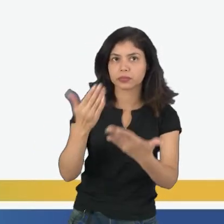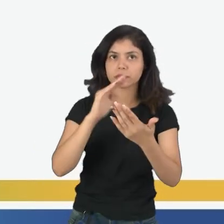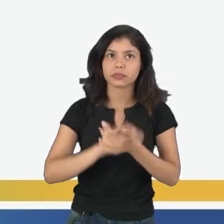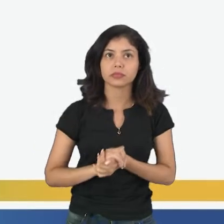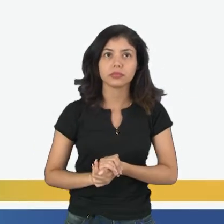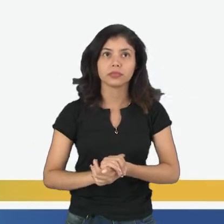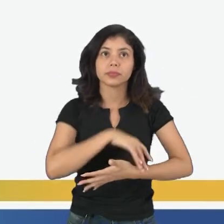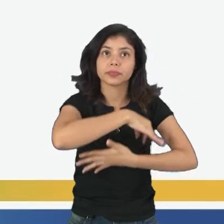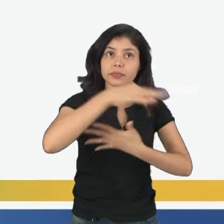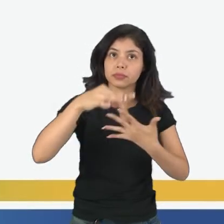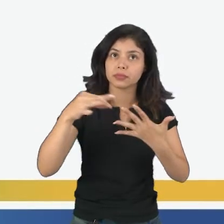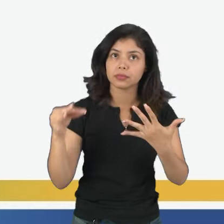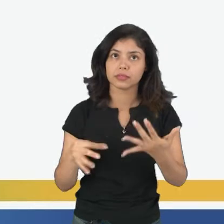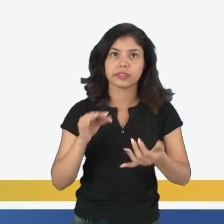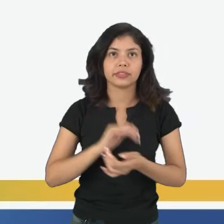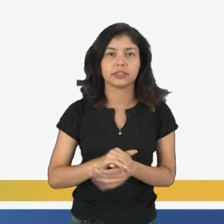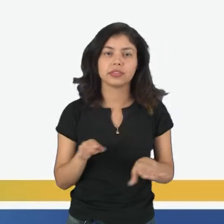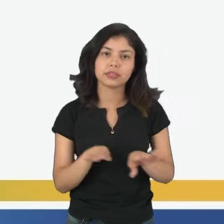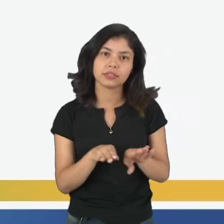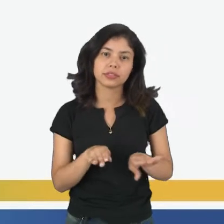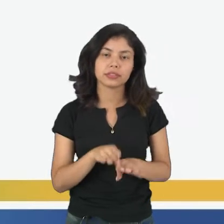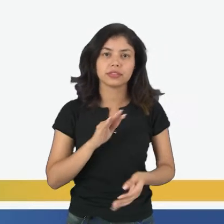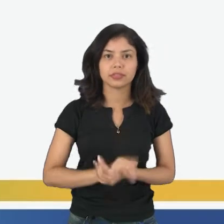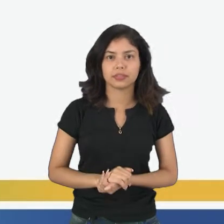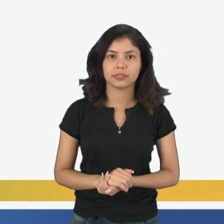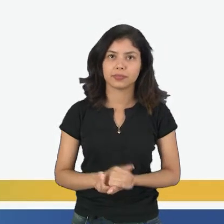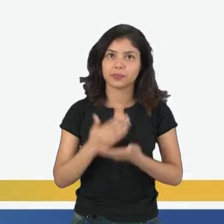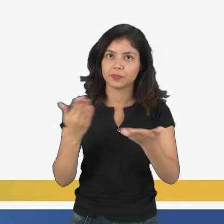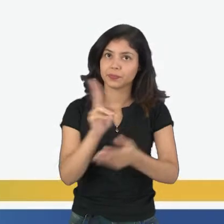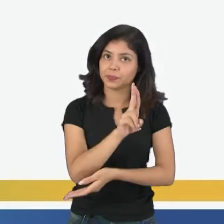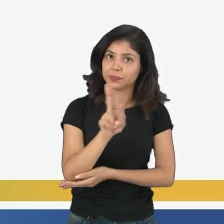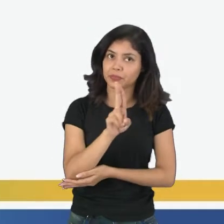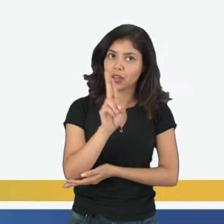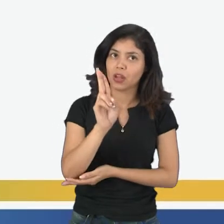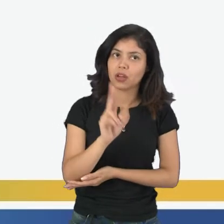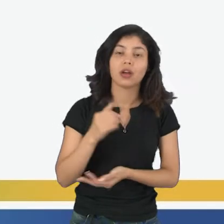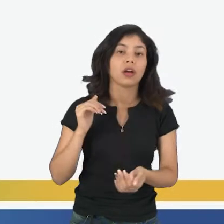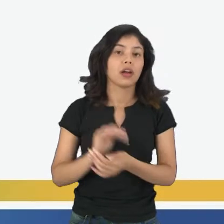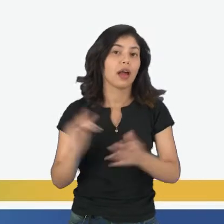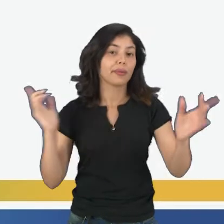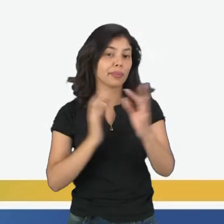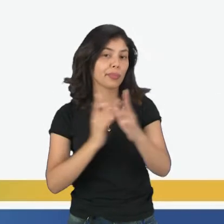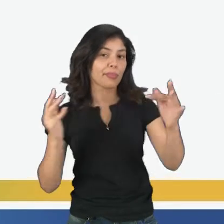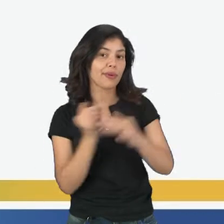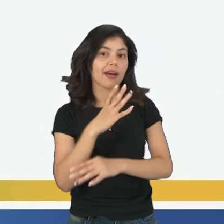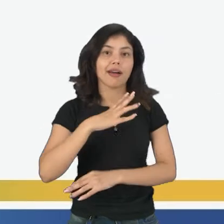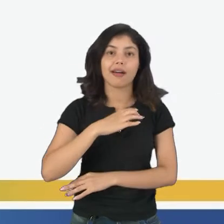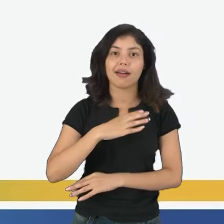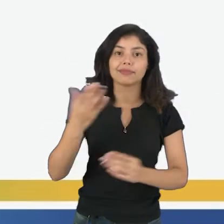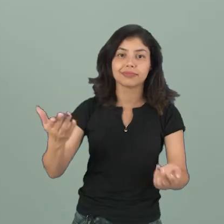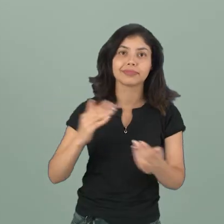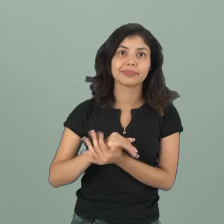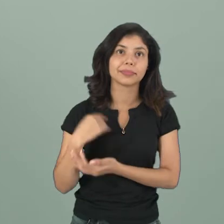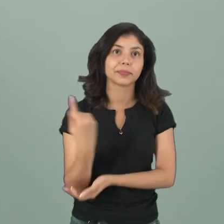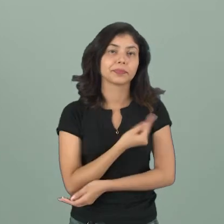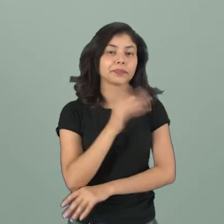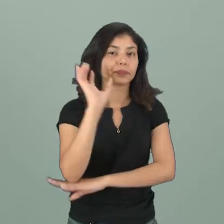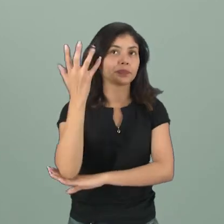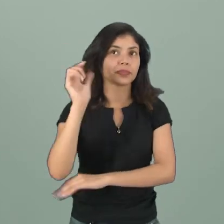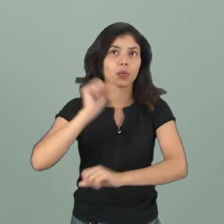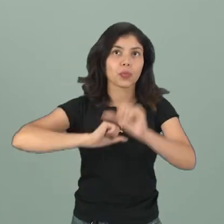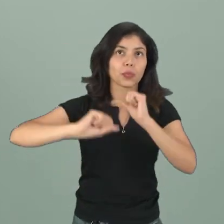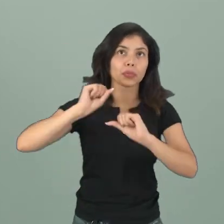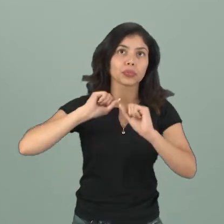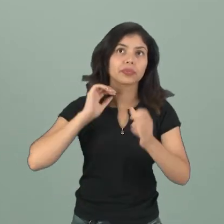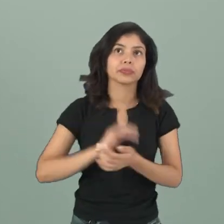aos elementos da paisagem, a parte cultural, também chamada de humanizada ou artificial, que é o oposto da natural que nós acabamos